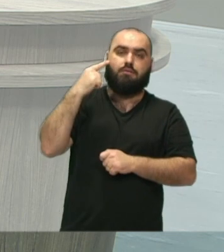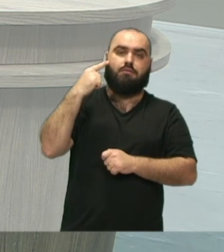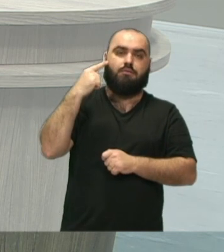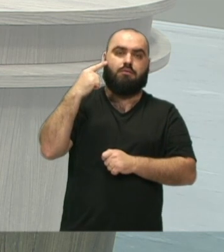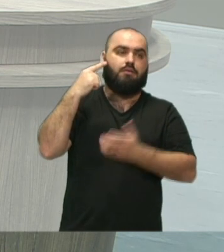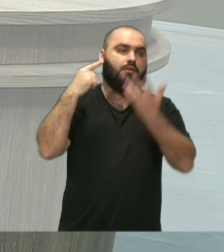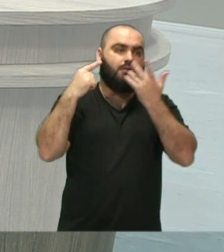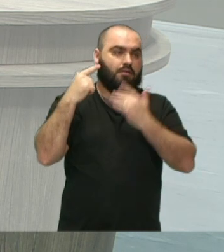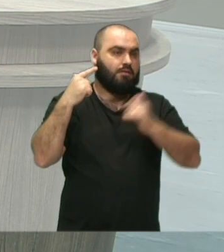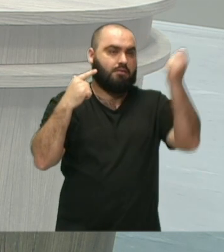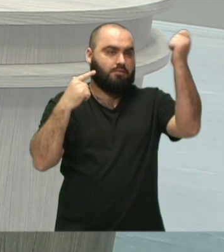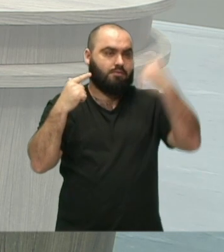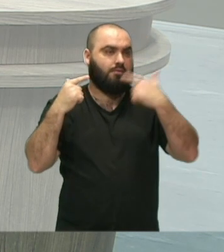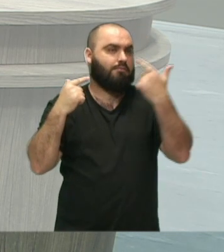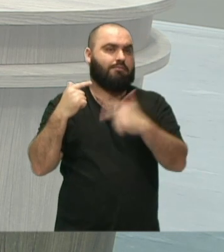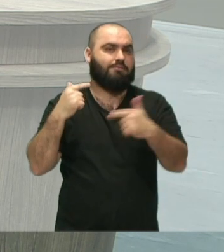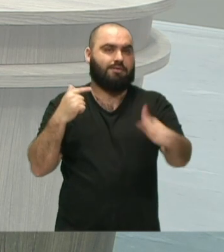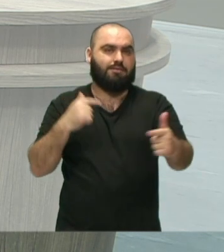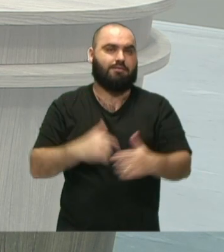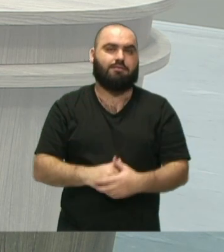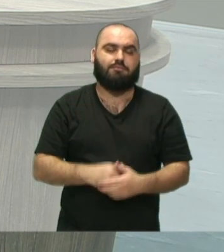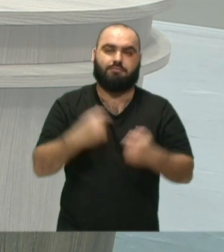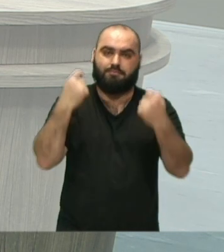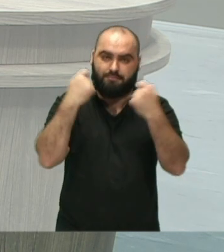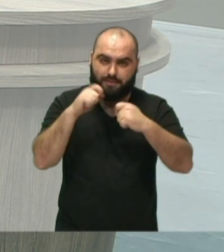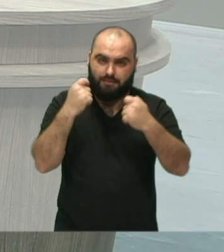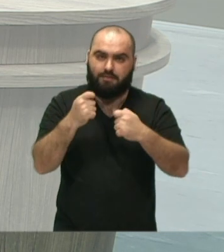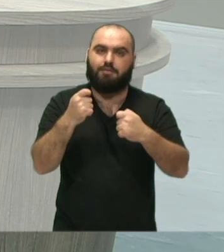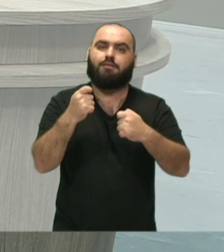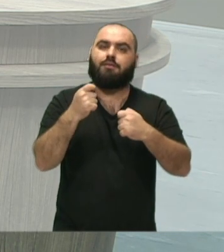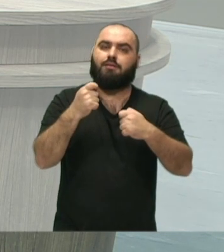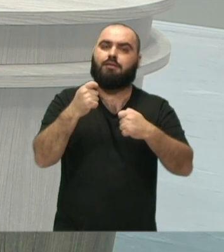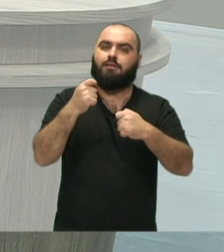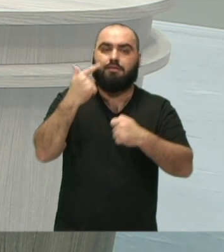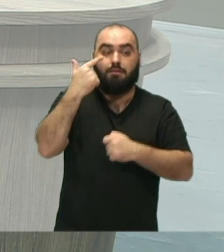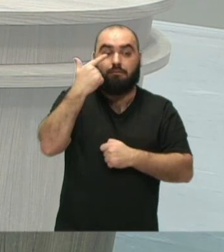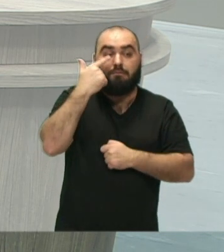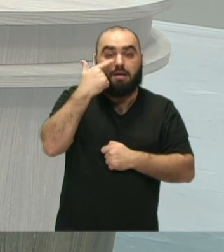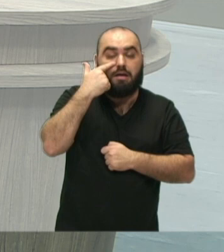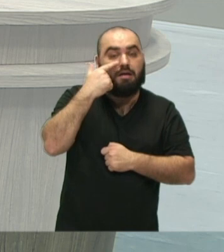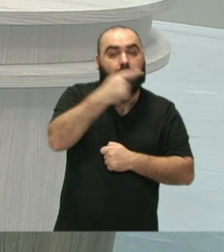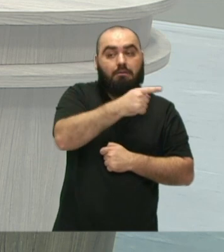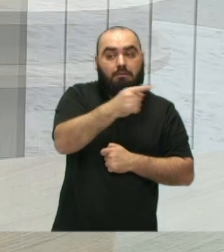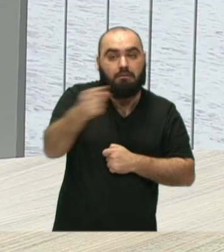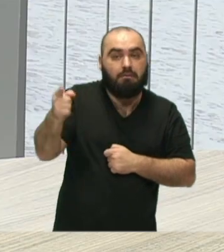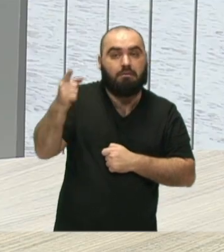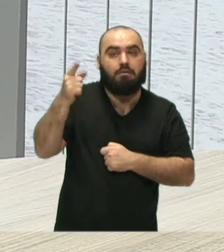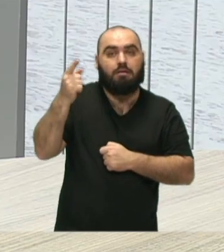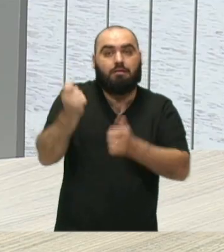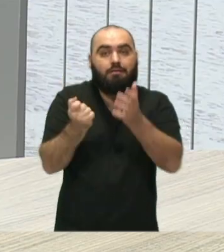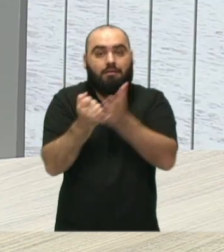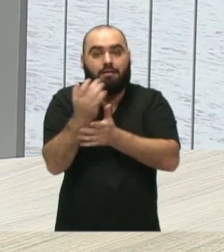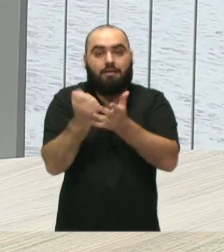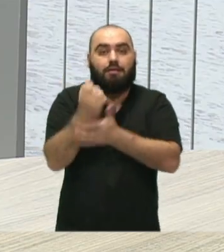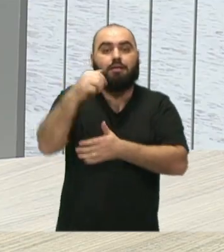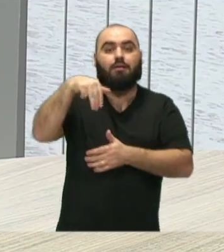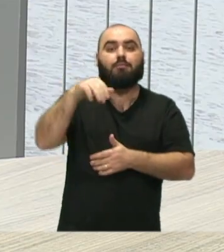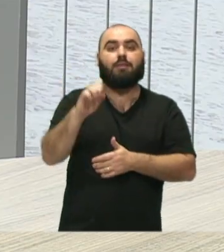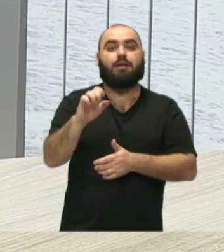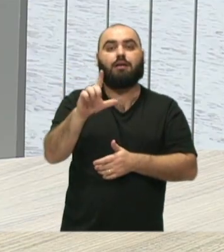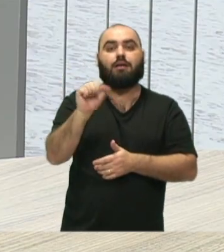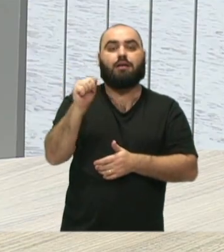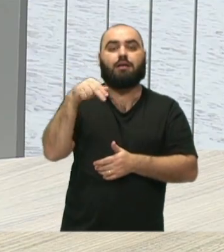nascer. Então, há que se ter uma concentração muito grande genética, de possibilidade genética de produção de melanina para a criança